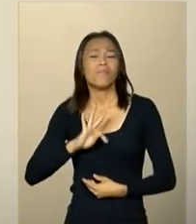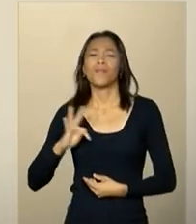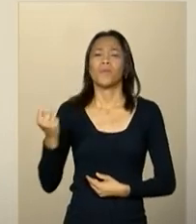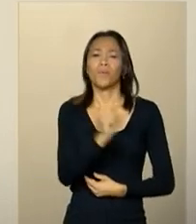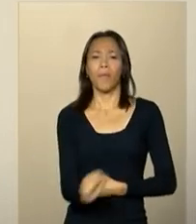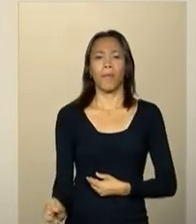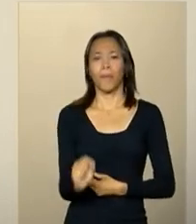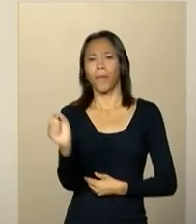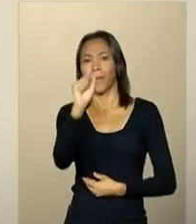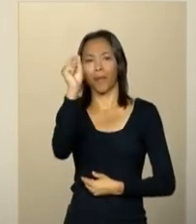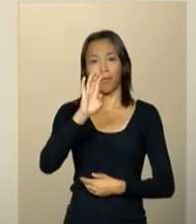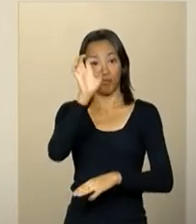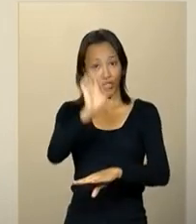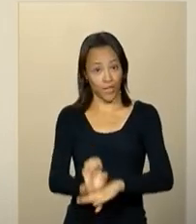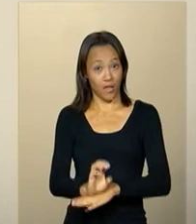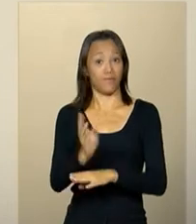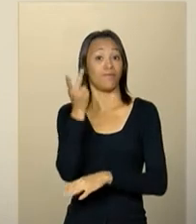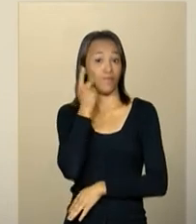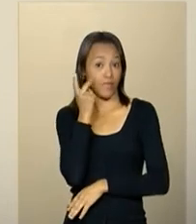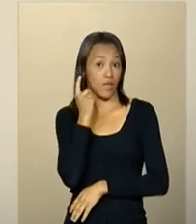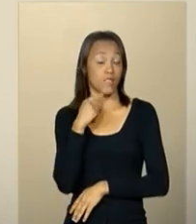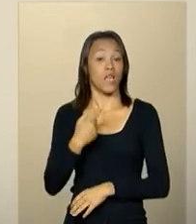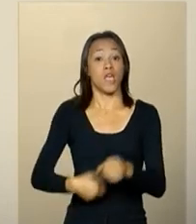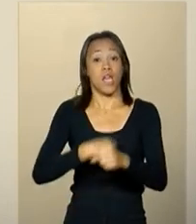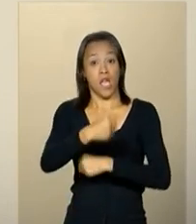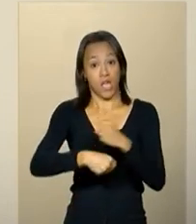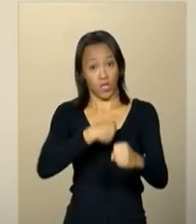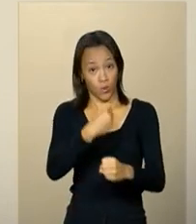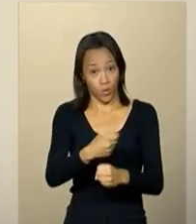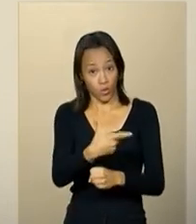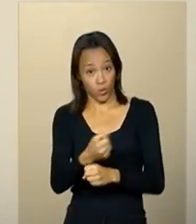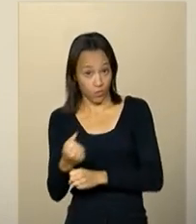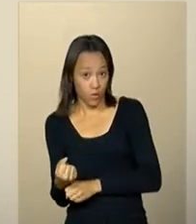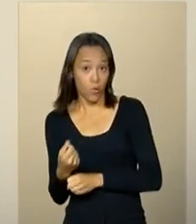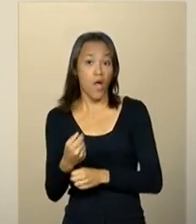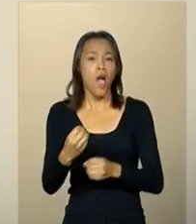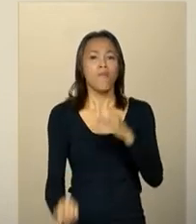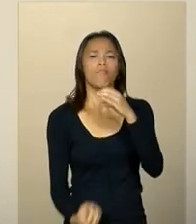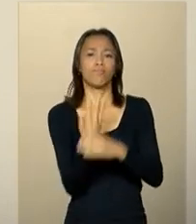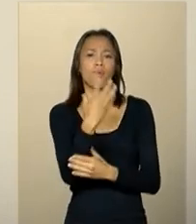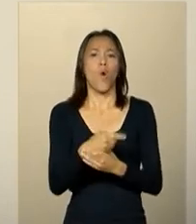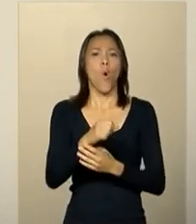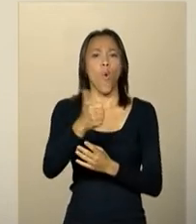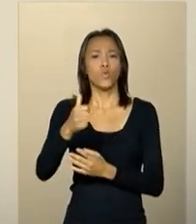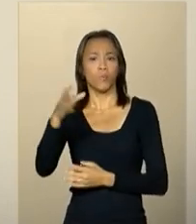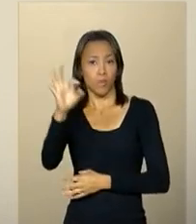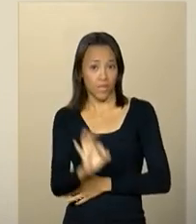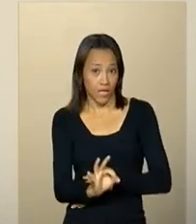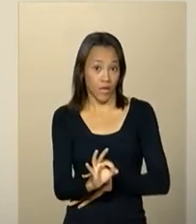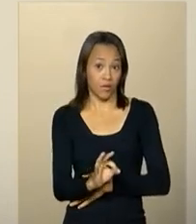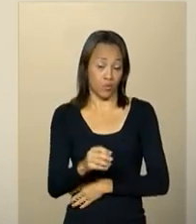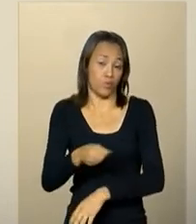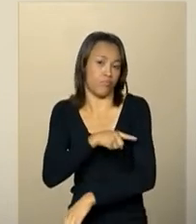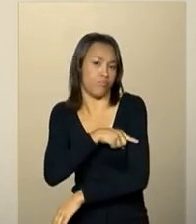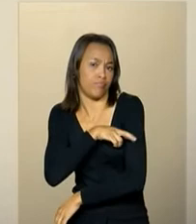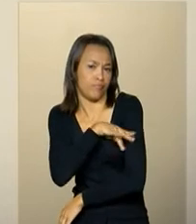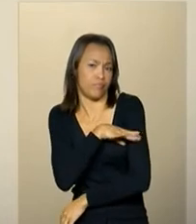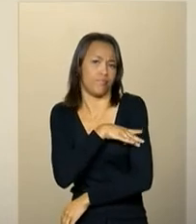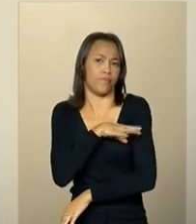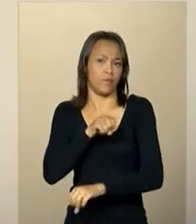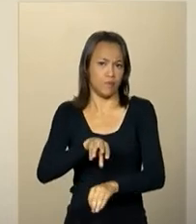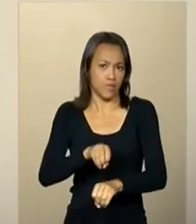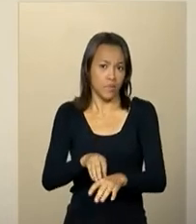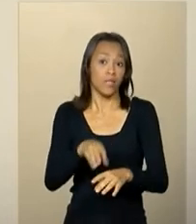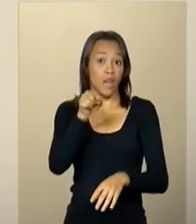para todo o Estado do Ceará em 2 mil Antes da implantação do programa onze por cento das crianças do 1º ano do Ensino